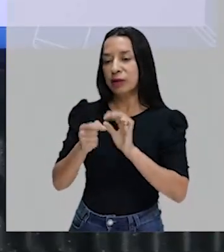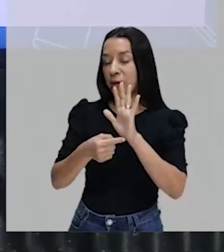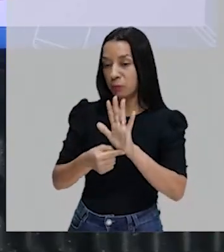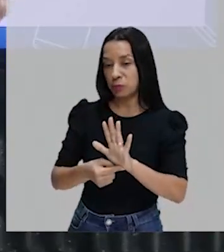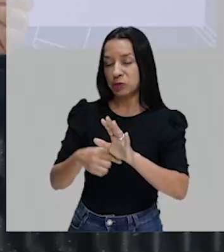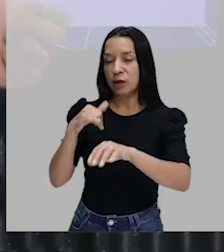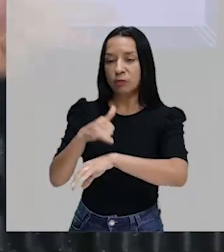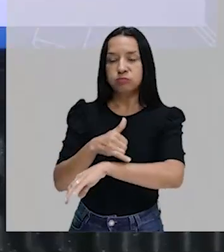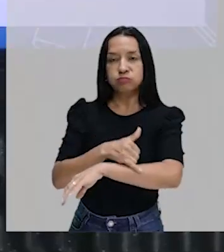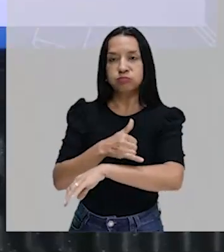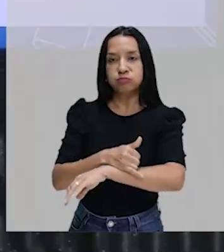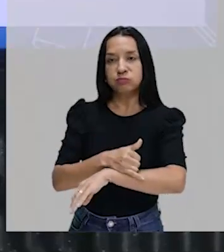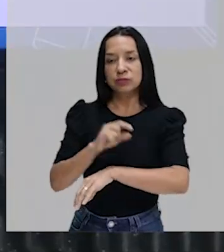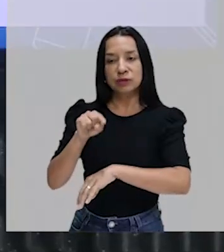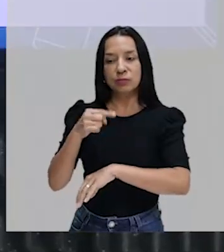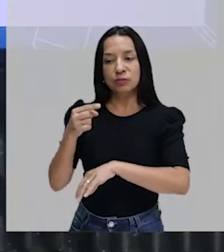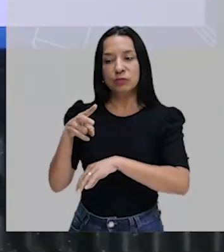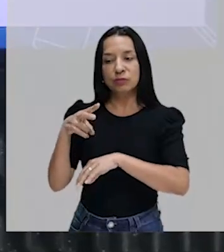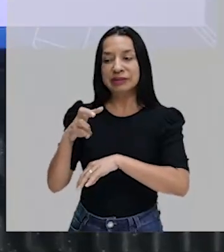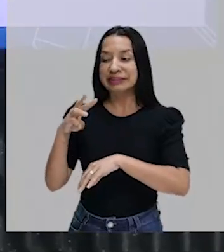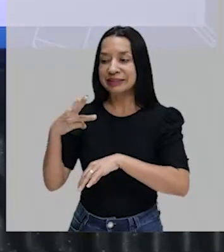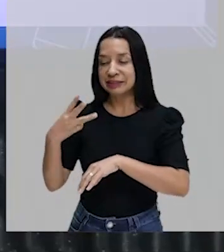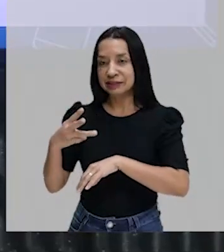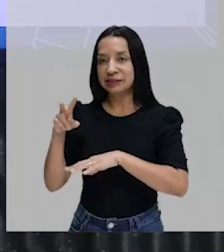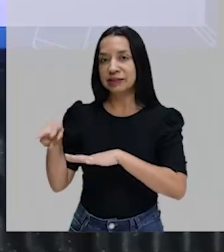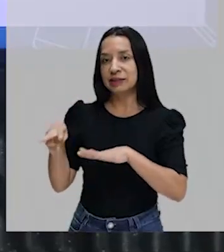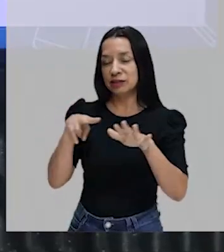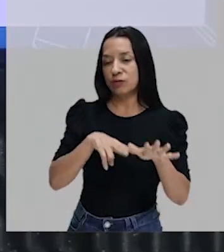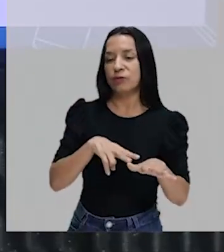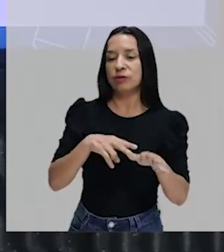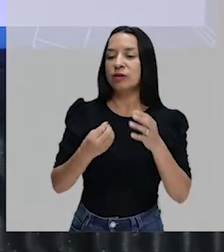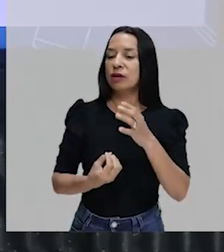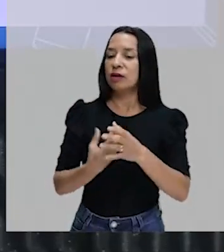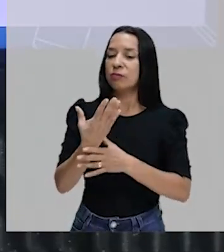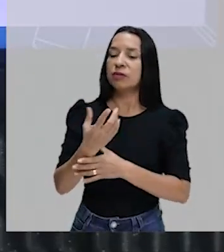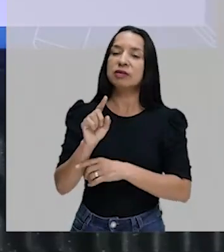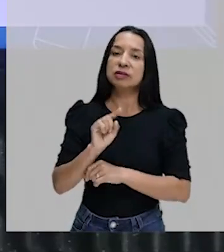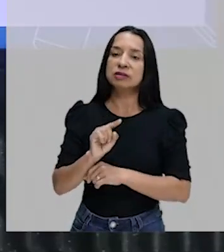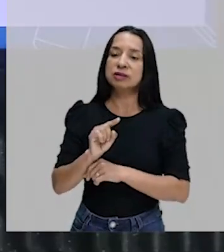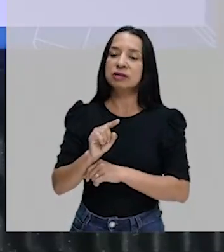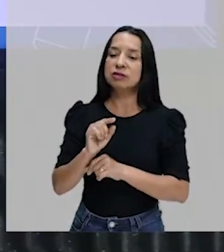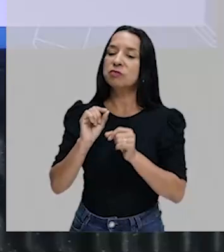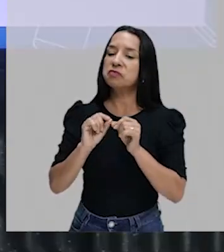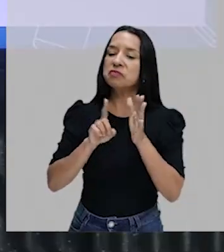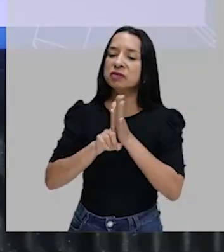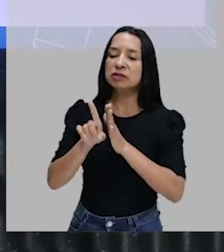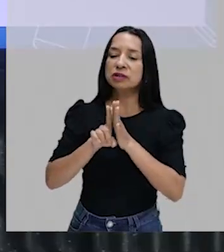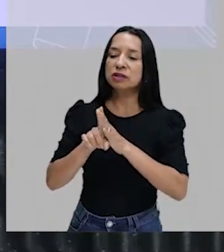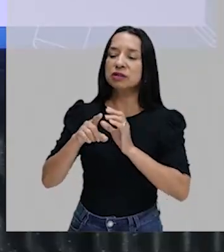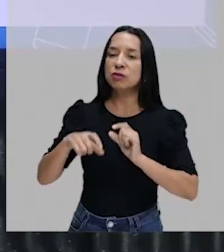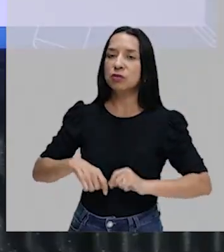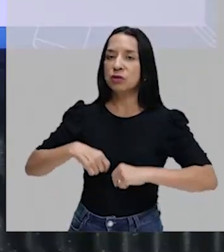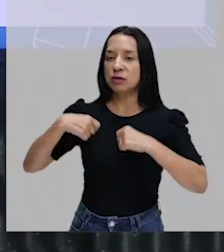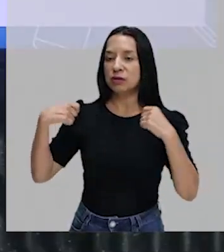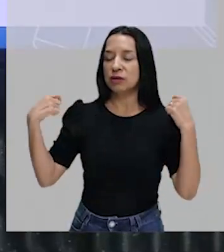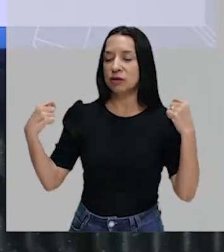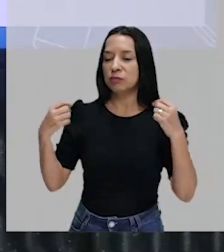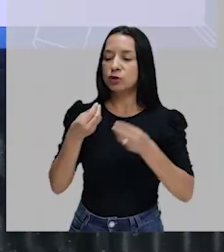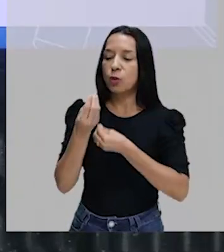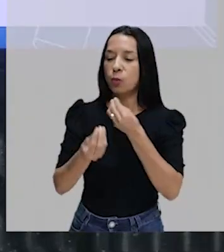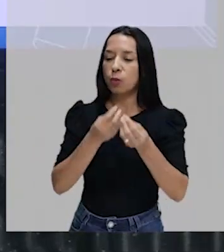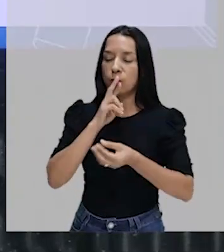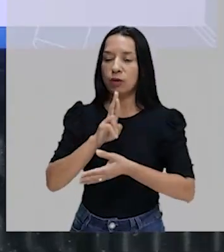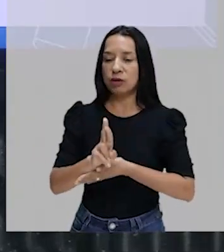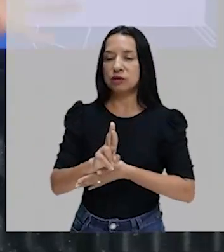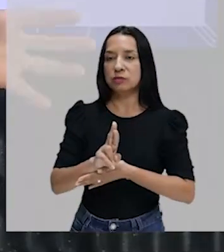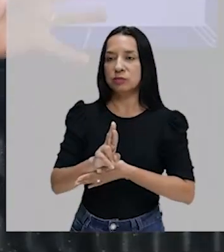porque umas 3 semanas depois ele teve um jogo da seleção brasileira e ele já apareceu, ele fez questão de tirar a camisa, tipo como uma resposta